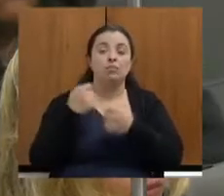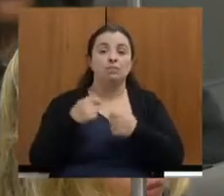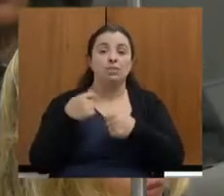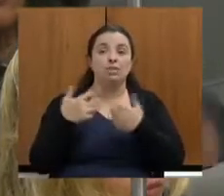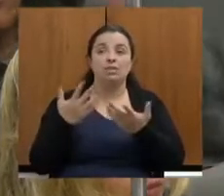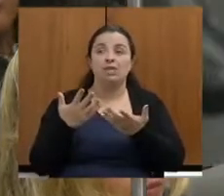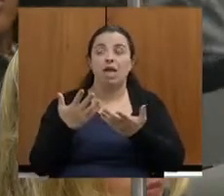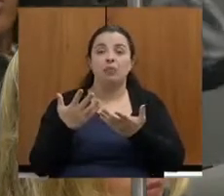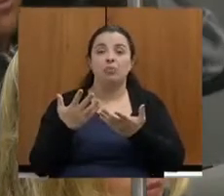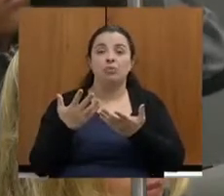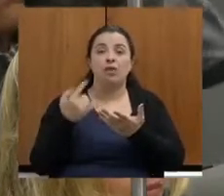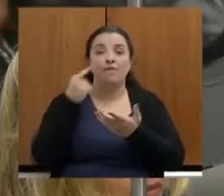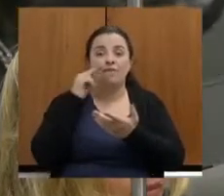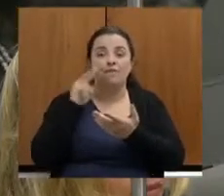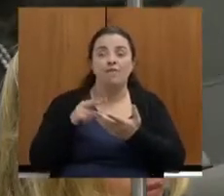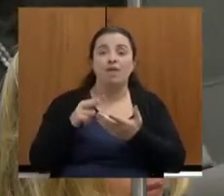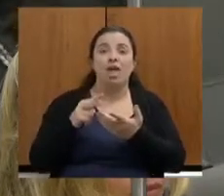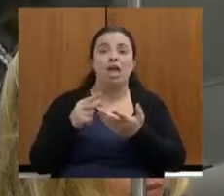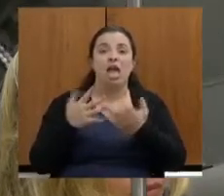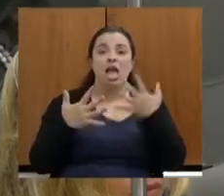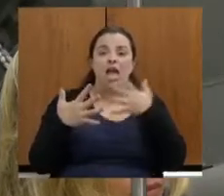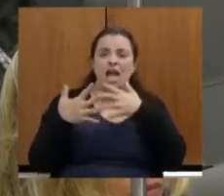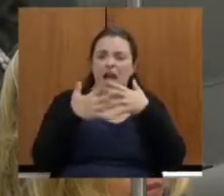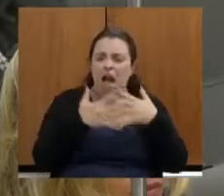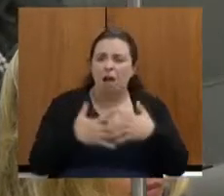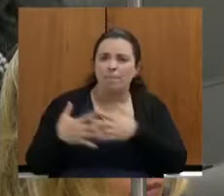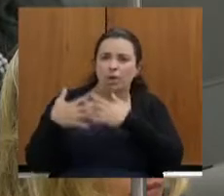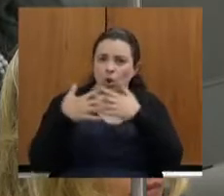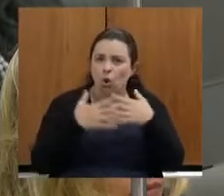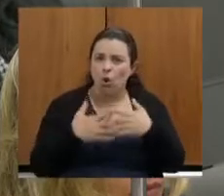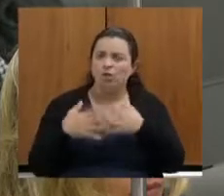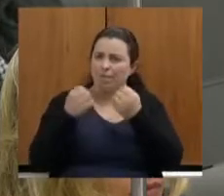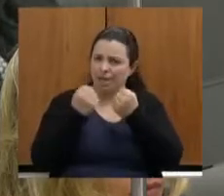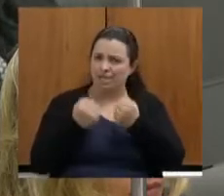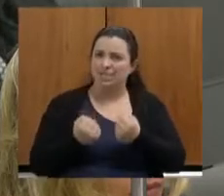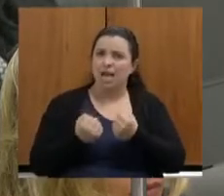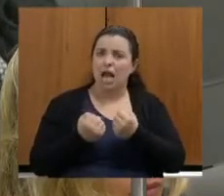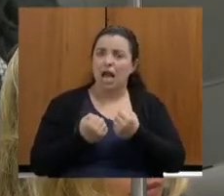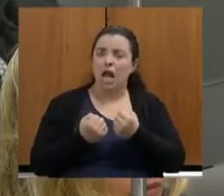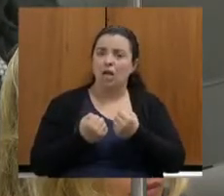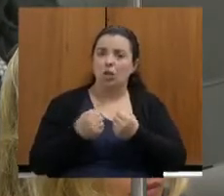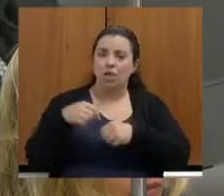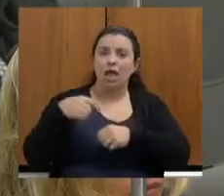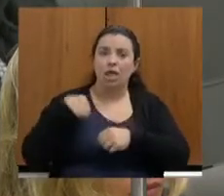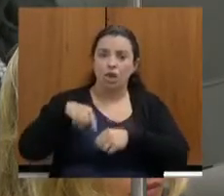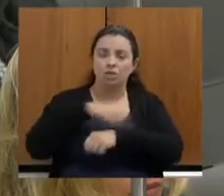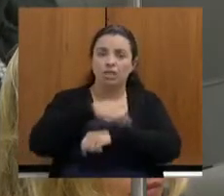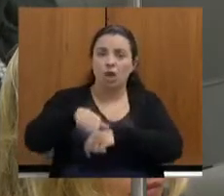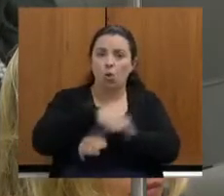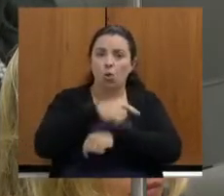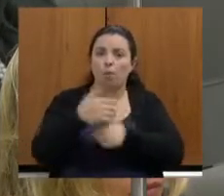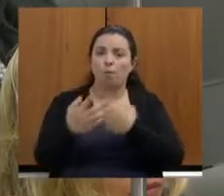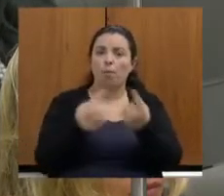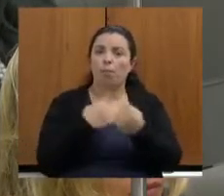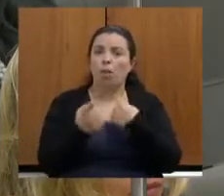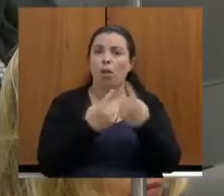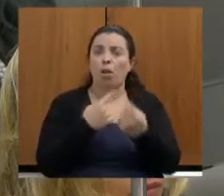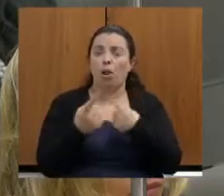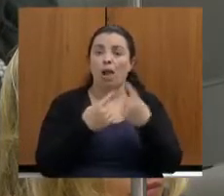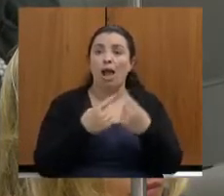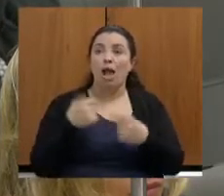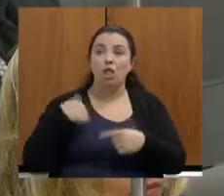com veículos pesados que passaram lá na nossa rua e danificaram nossas casas